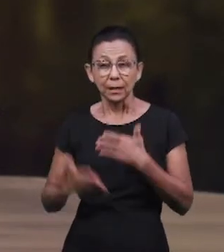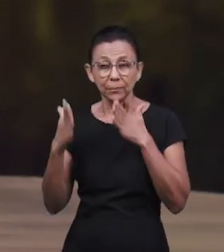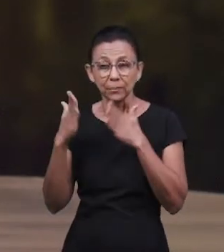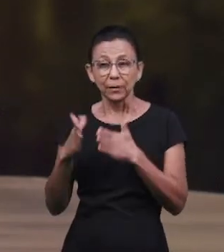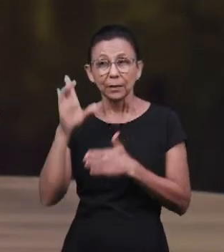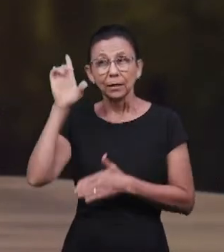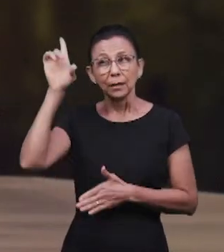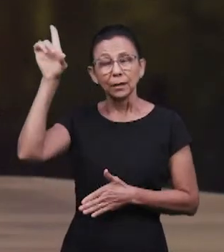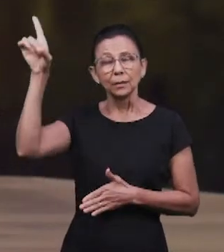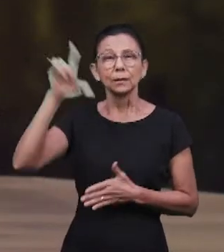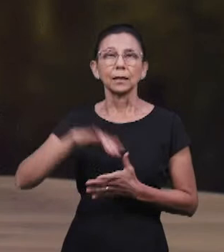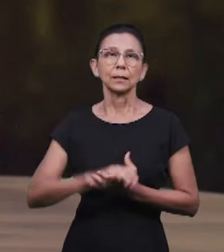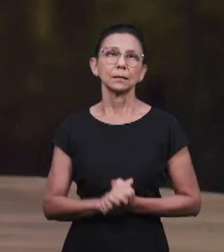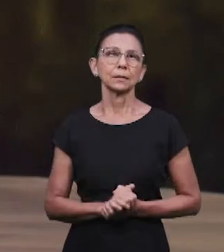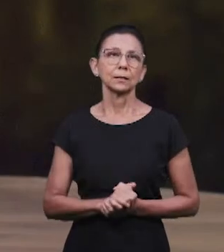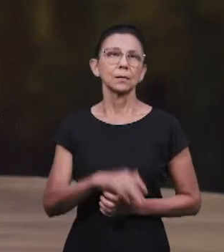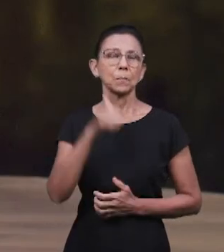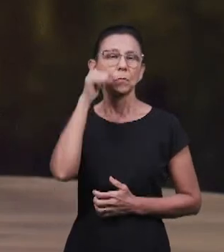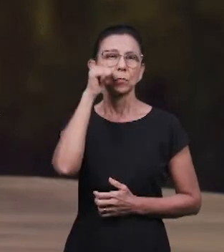fiéis,